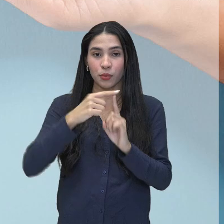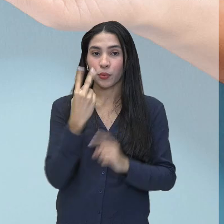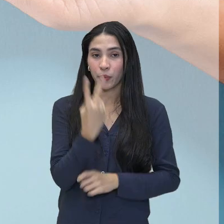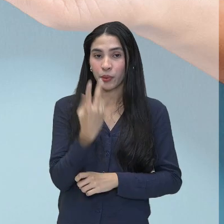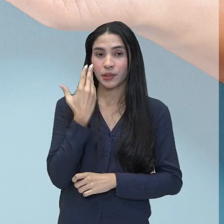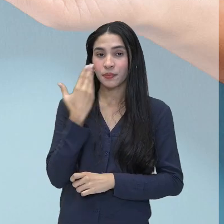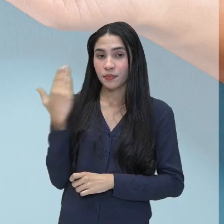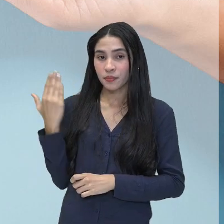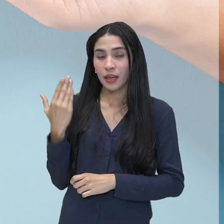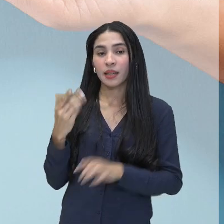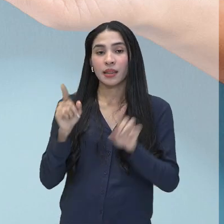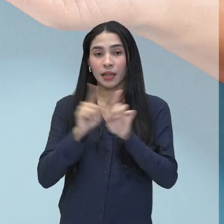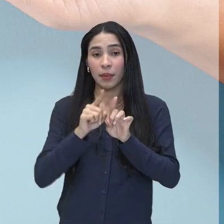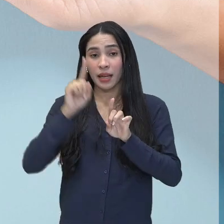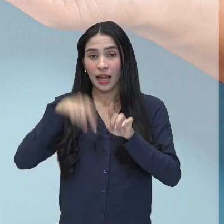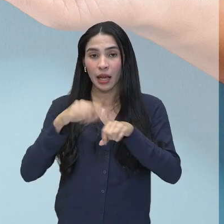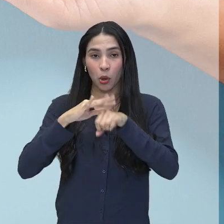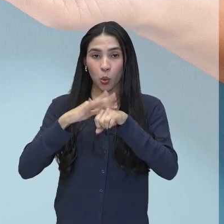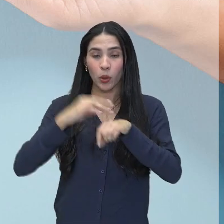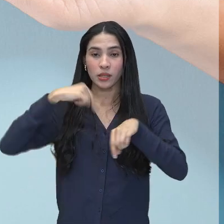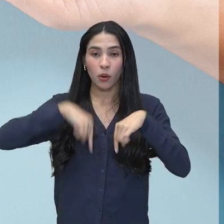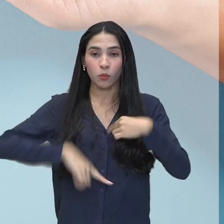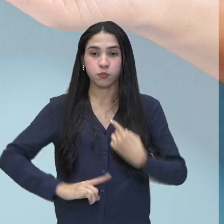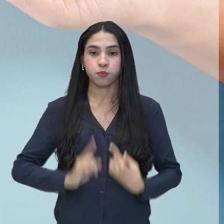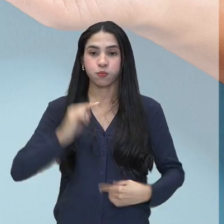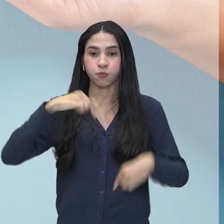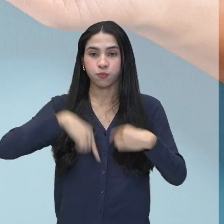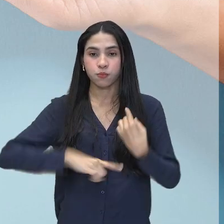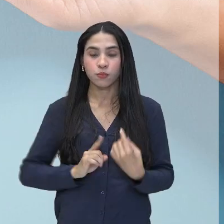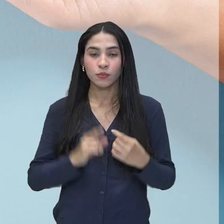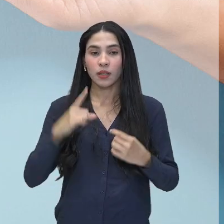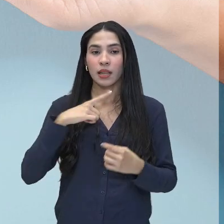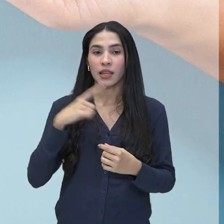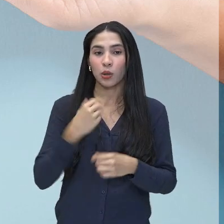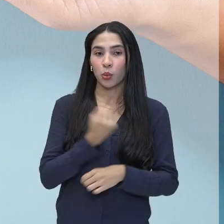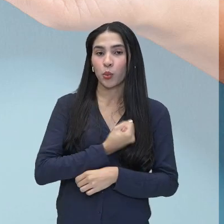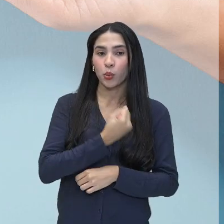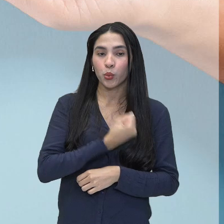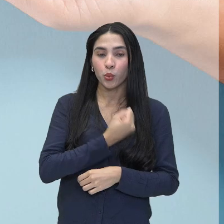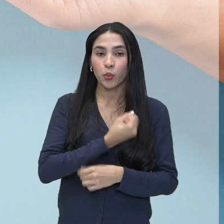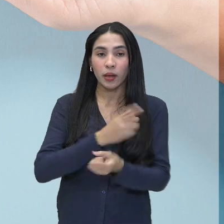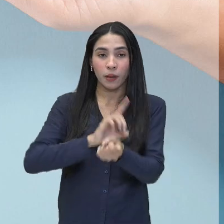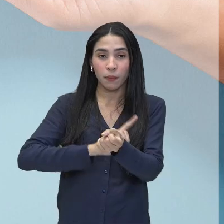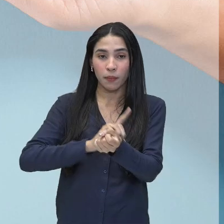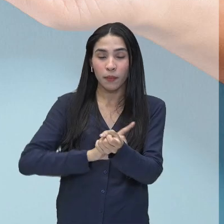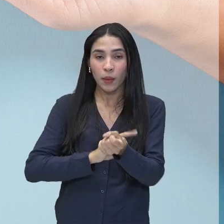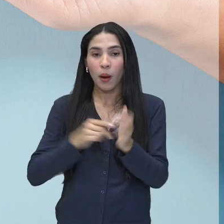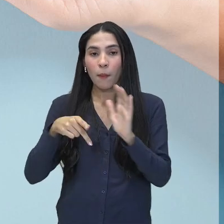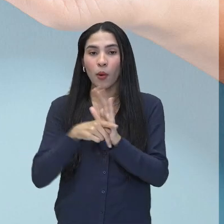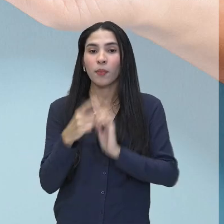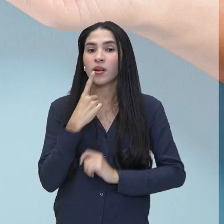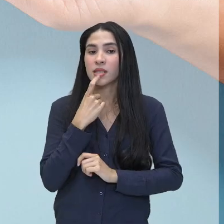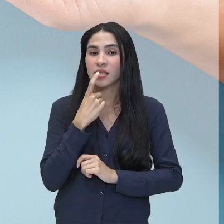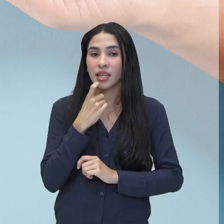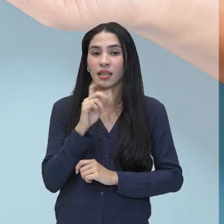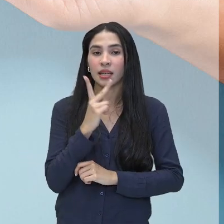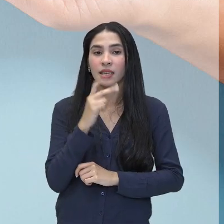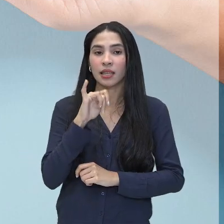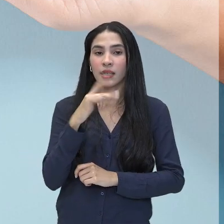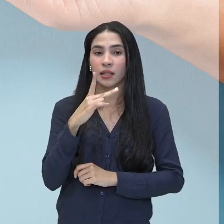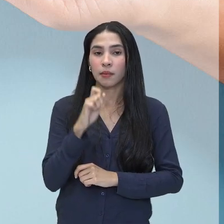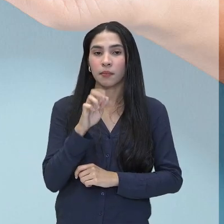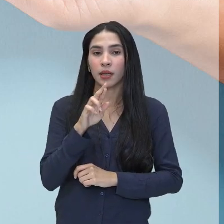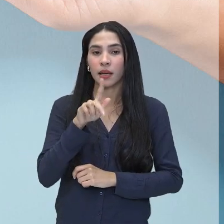doença metabólica crônica caracterizada por valores elevados de glicose no sangue, que é a hiperglicemia. Então,